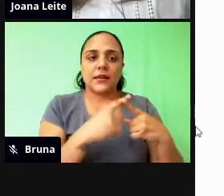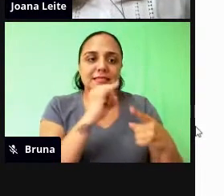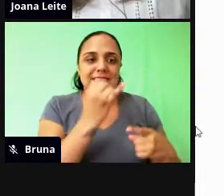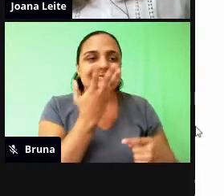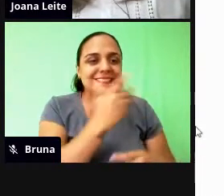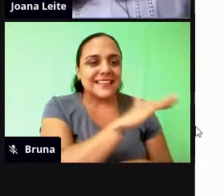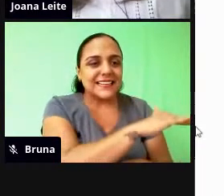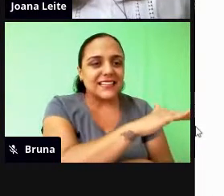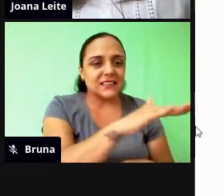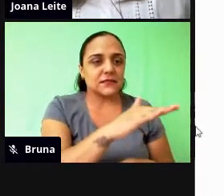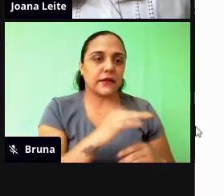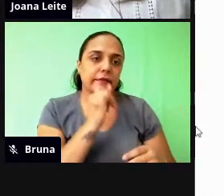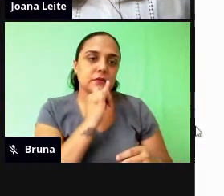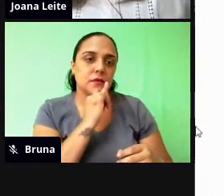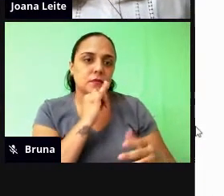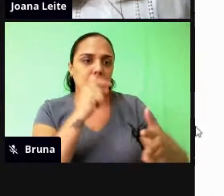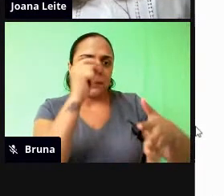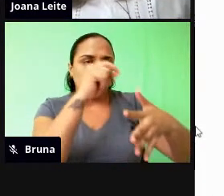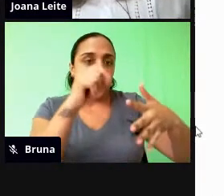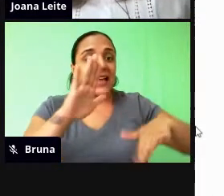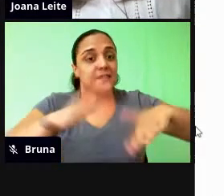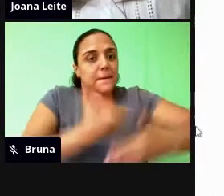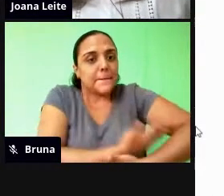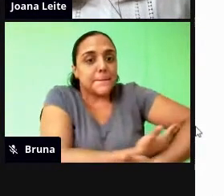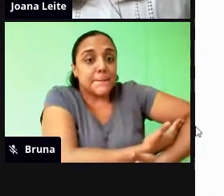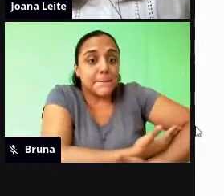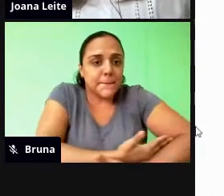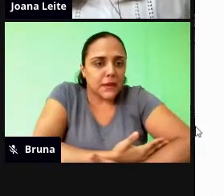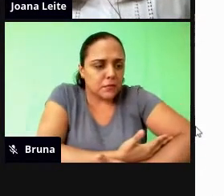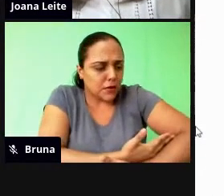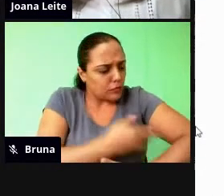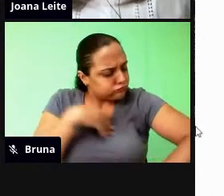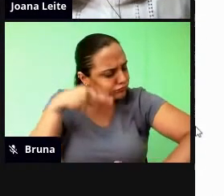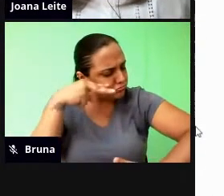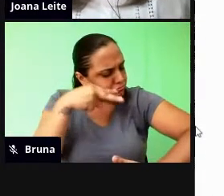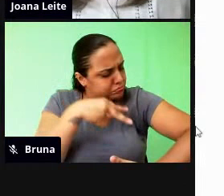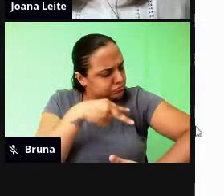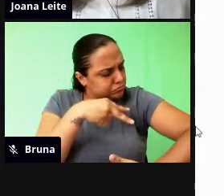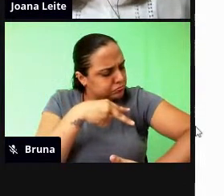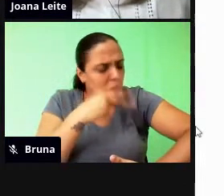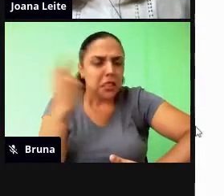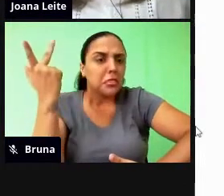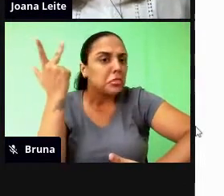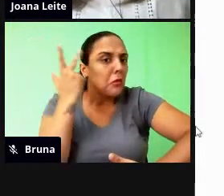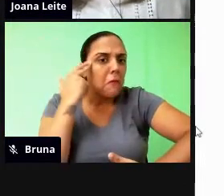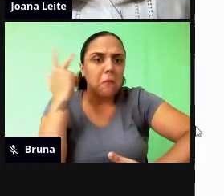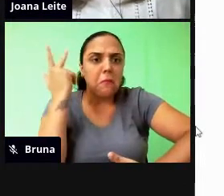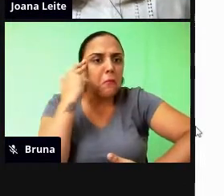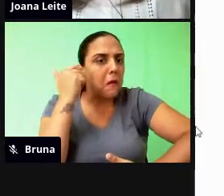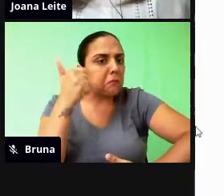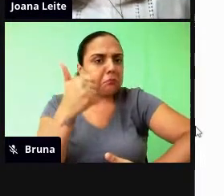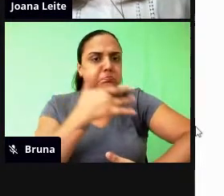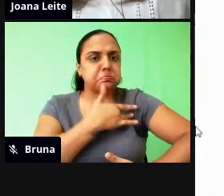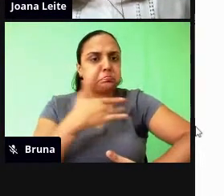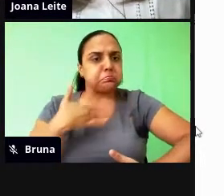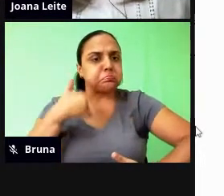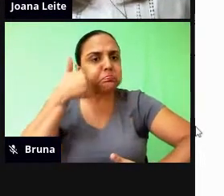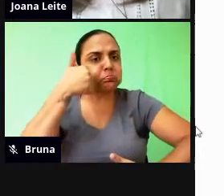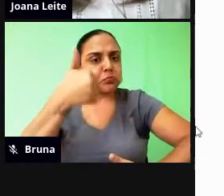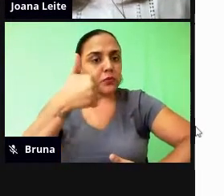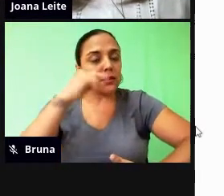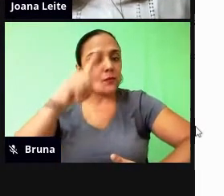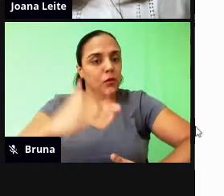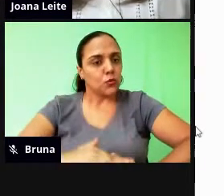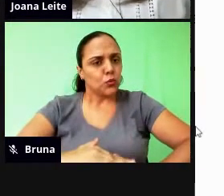bebê, né? Então, alguns bebês podem apresentar, outros não, né? Se desenvolvem normalmente, e aí, quando chega numa fase de 1